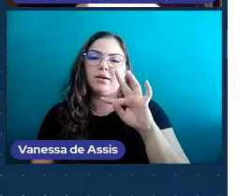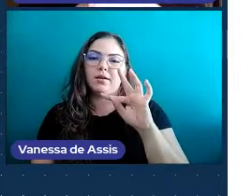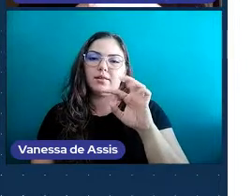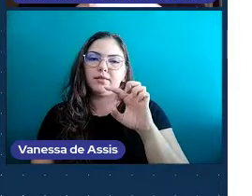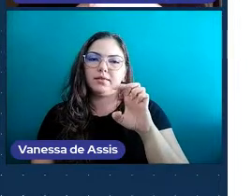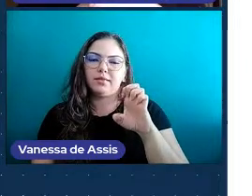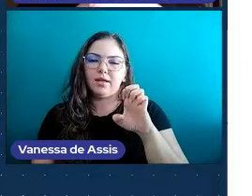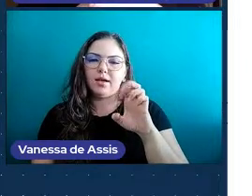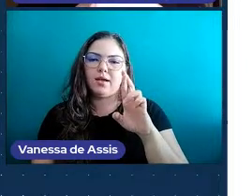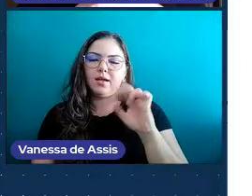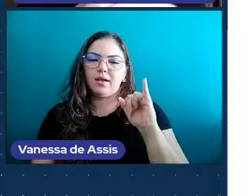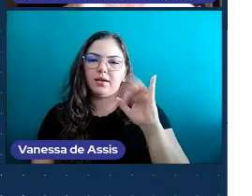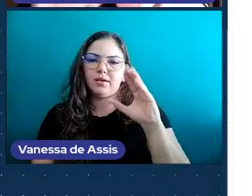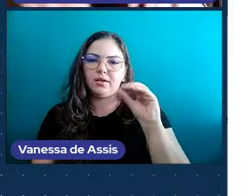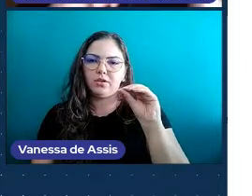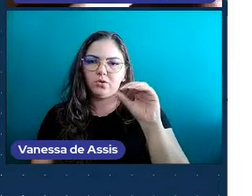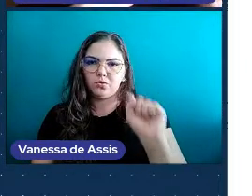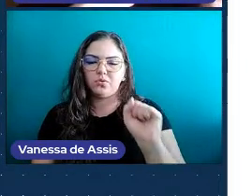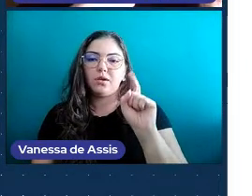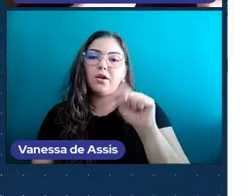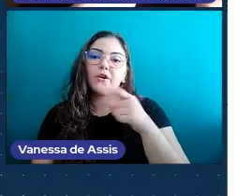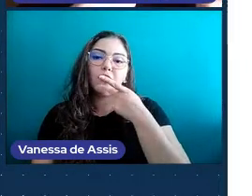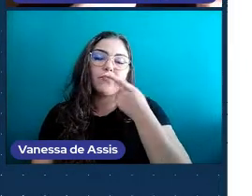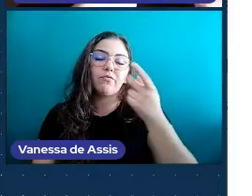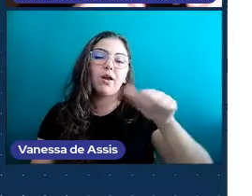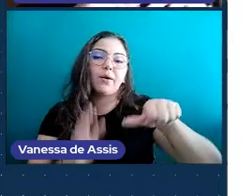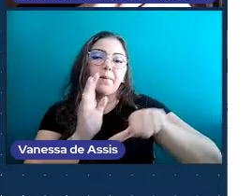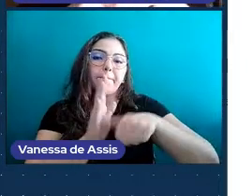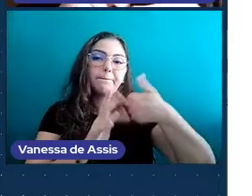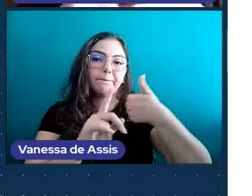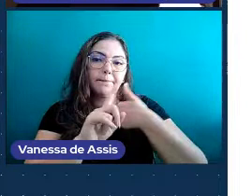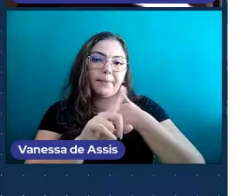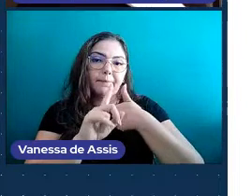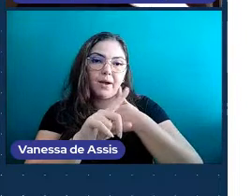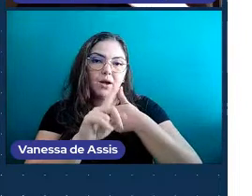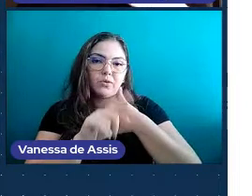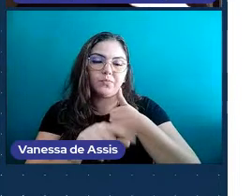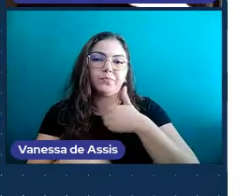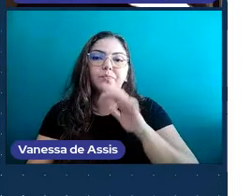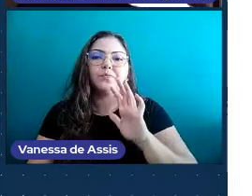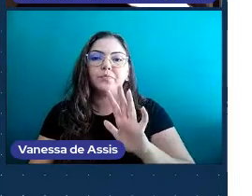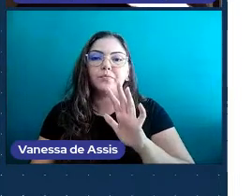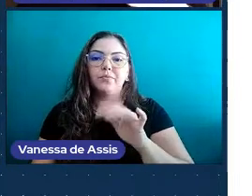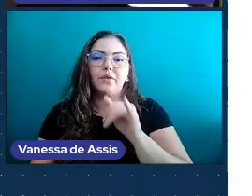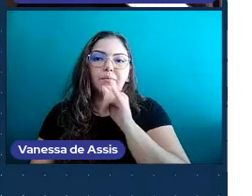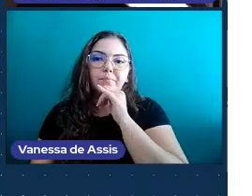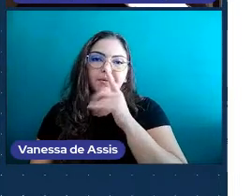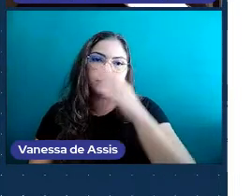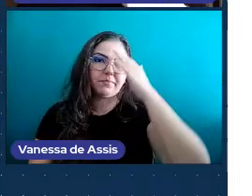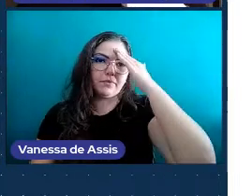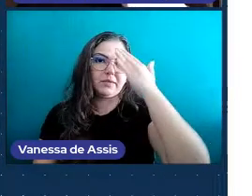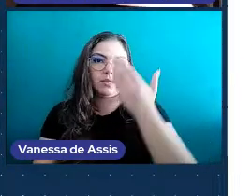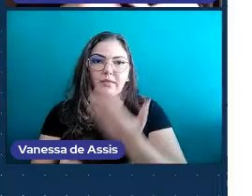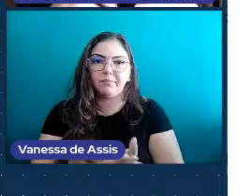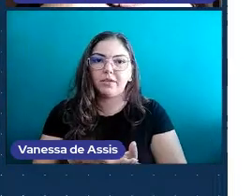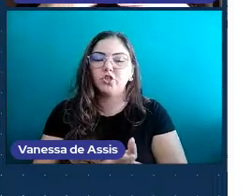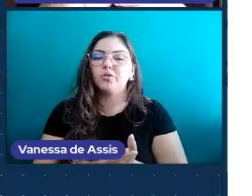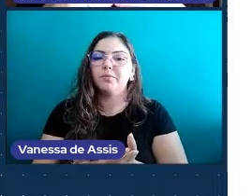a toda pesquisa qualitativa, que eles são semelhantes a esses que eu já falei. Então, credibilidade,